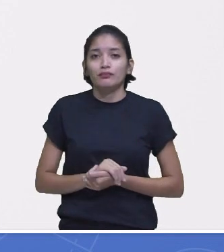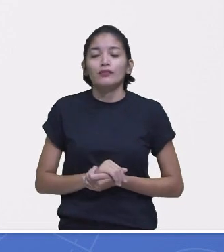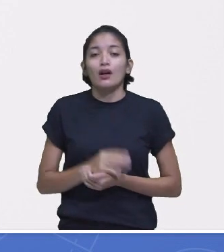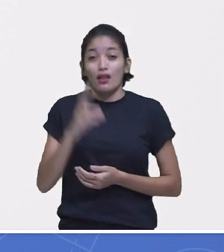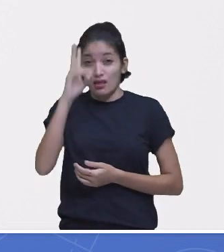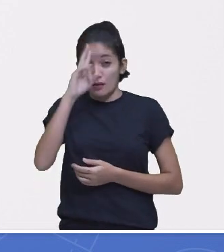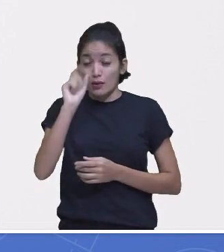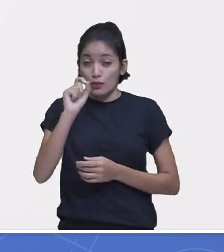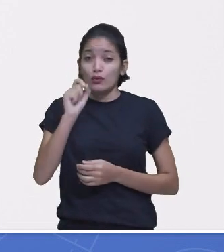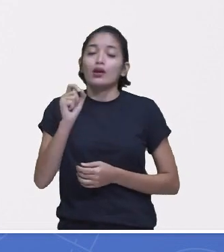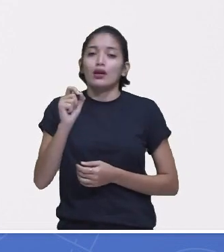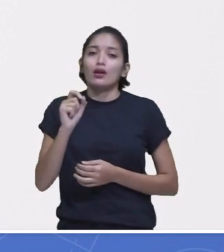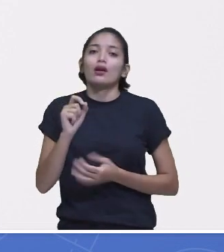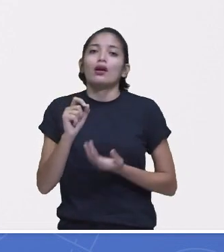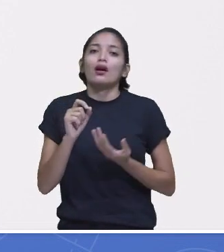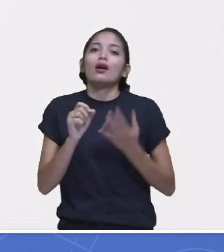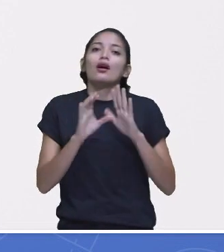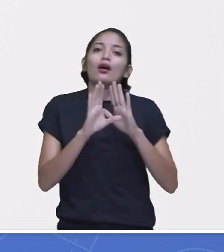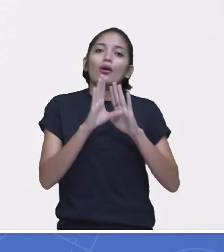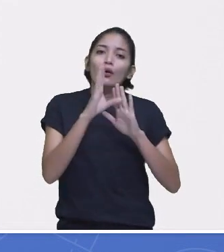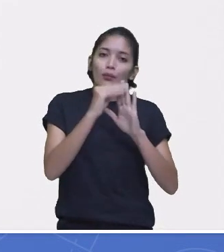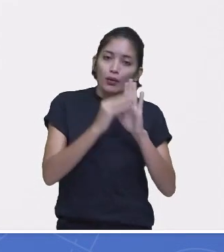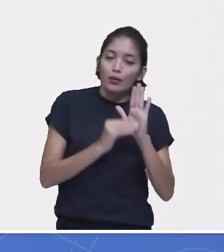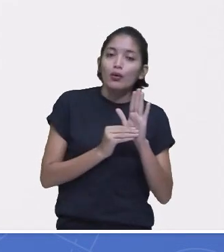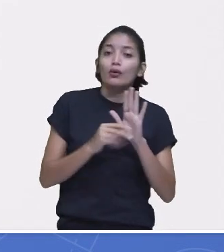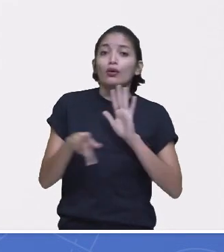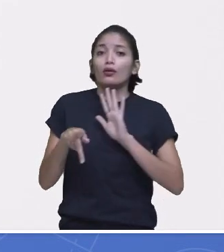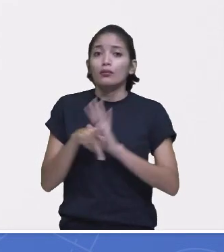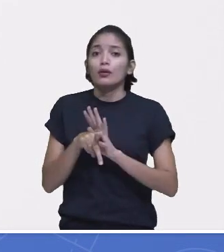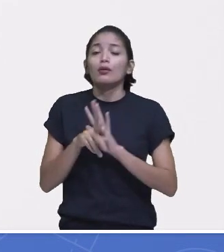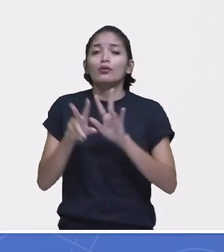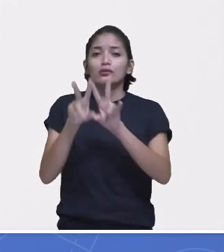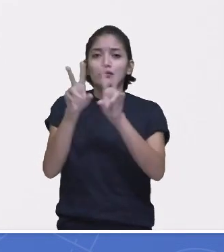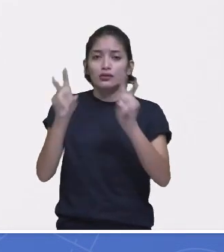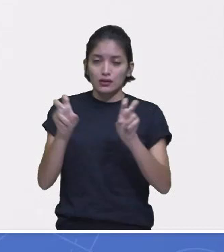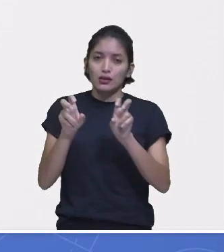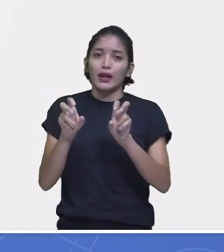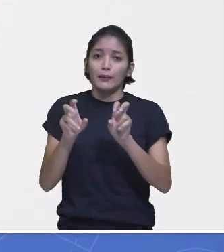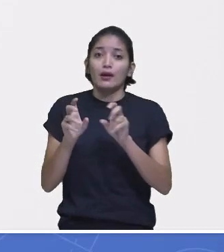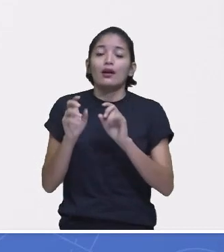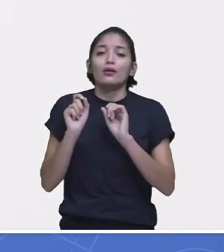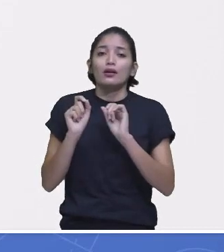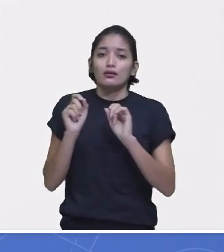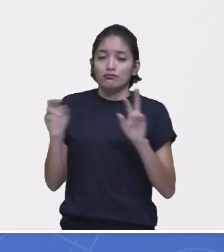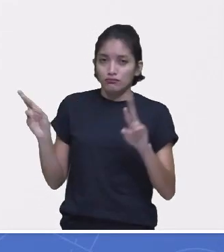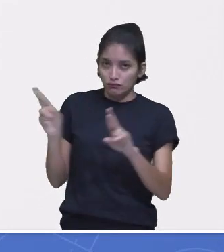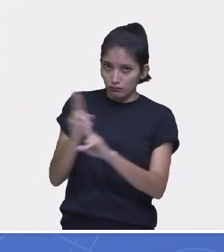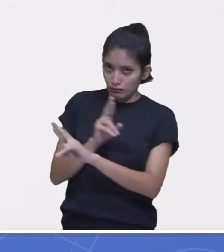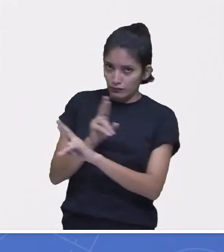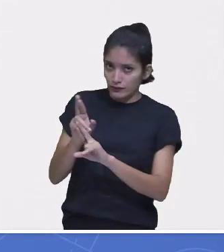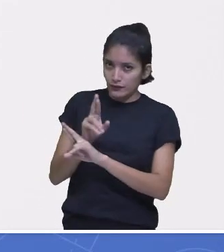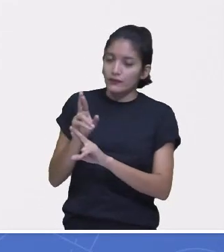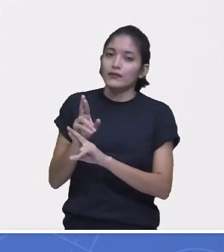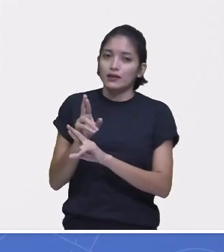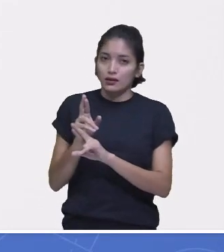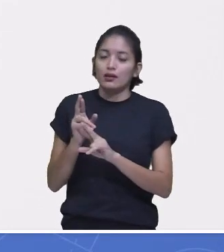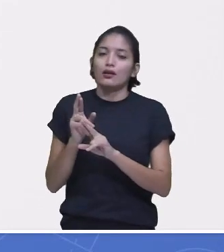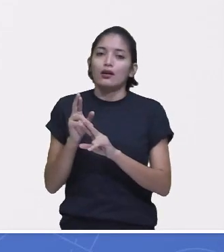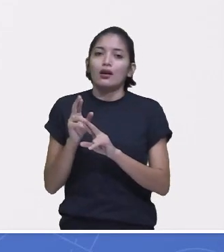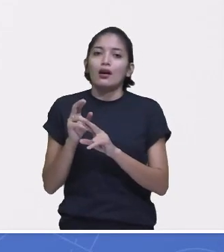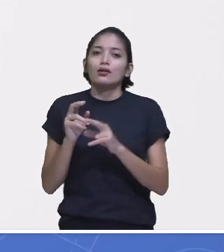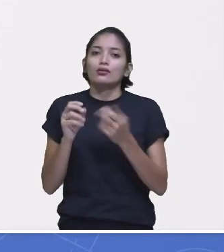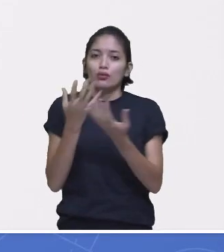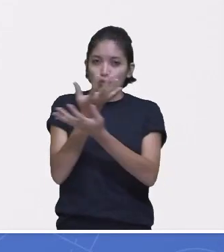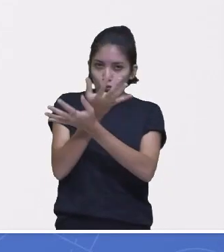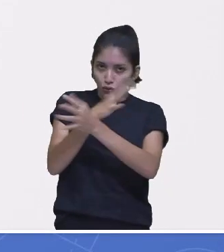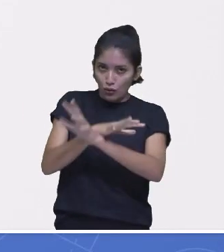conteúdo é referente aí ao conteúdo sobre a relação do sistema ósseo, do